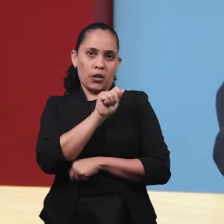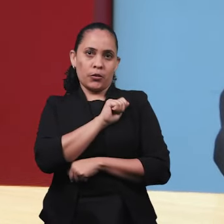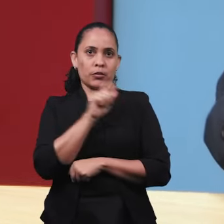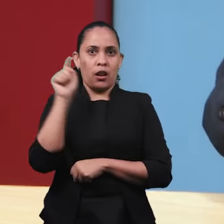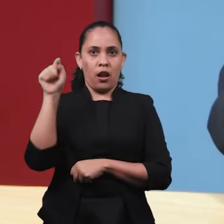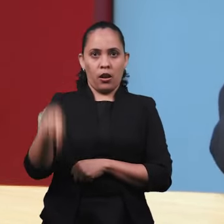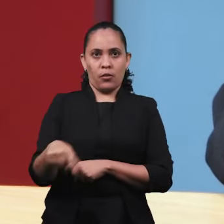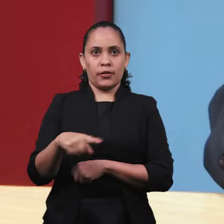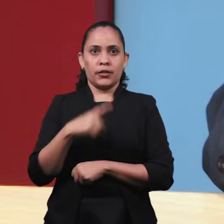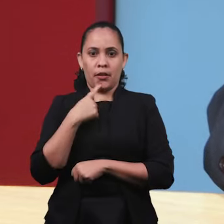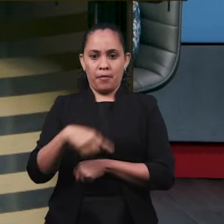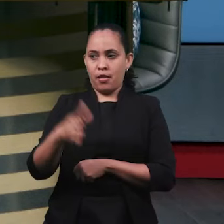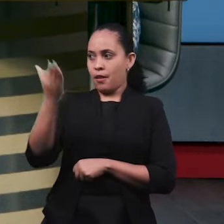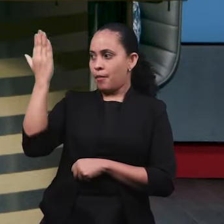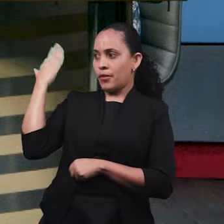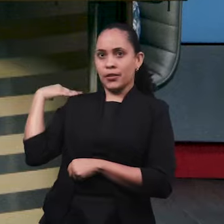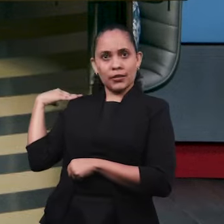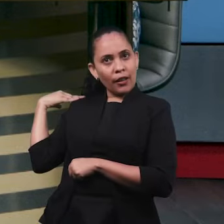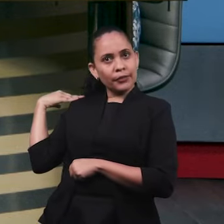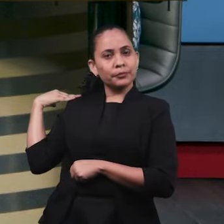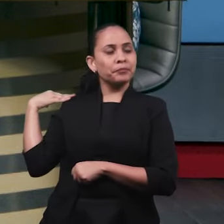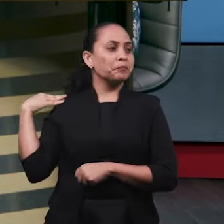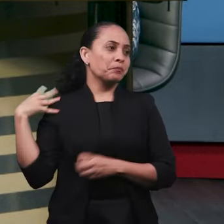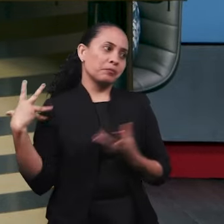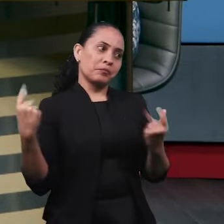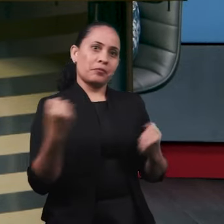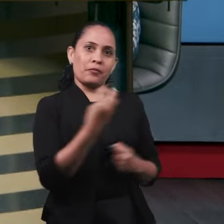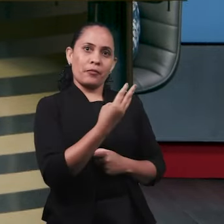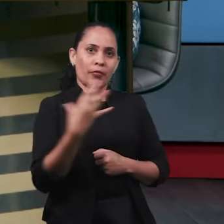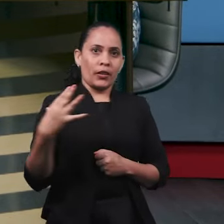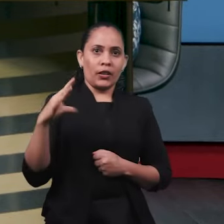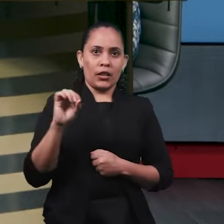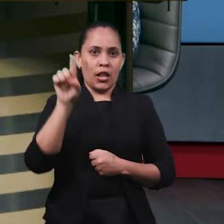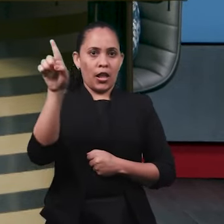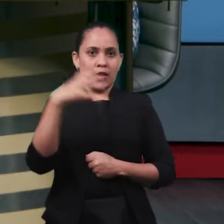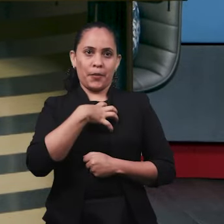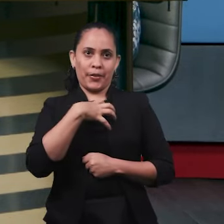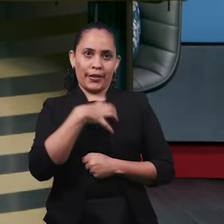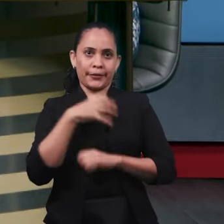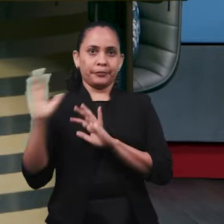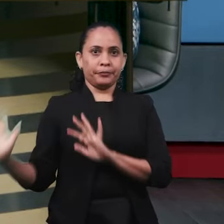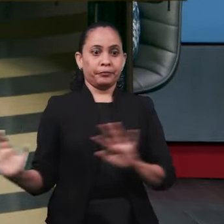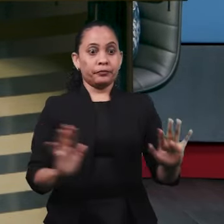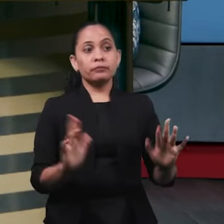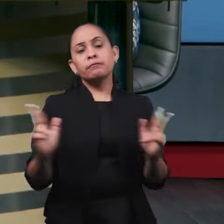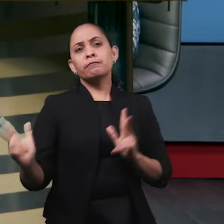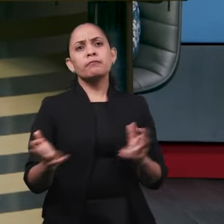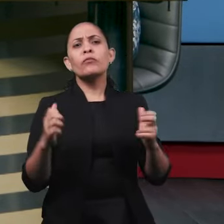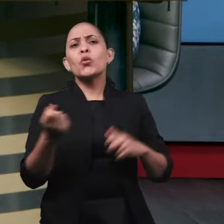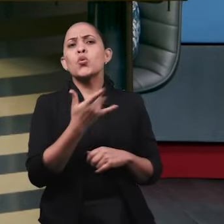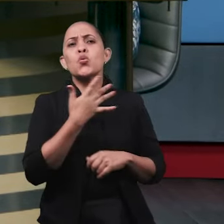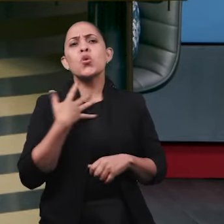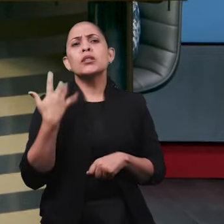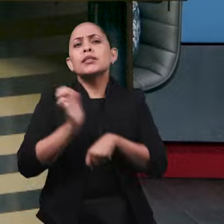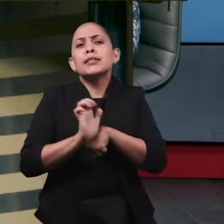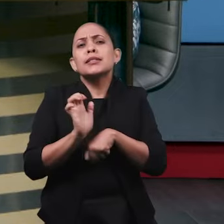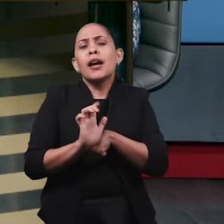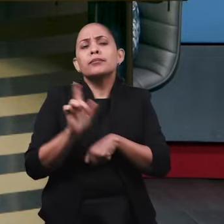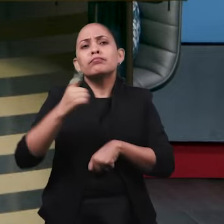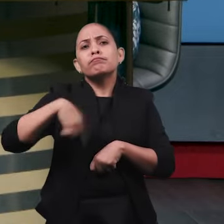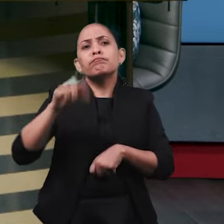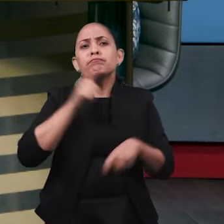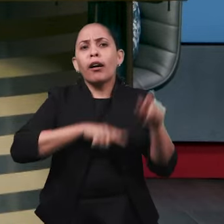alunos. Agora, semana retrasada, Maravilha, 30 novos intérpretes na Bahia. Então você vê quantos estados nós